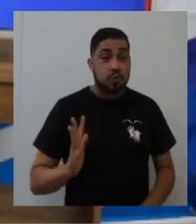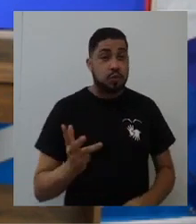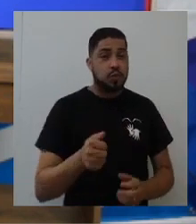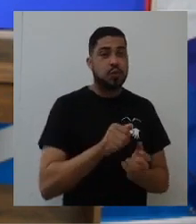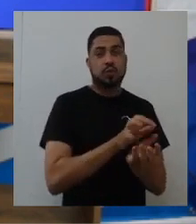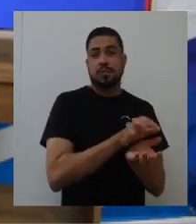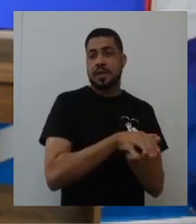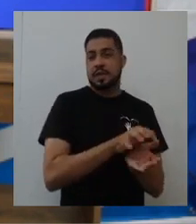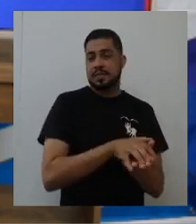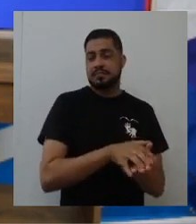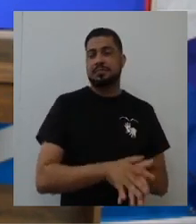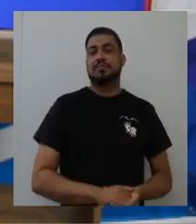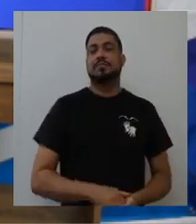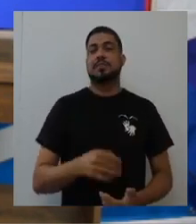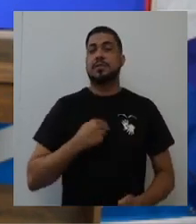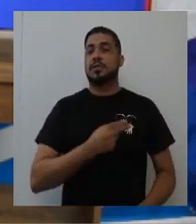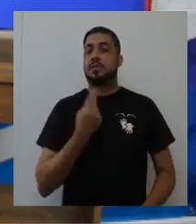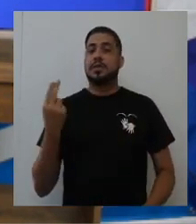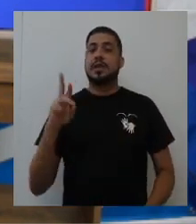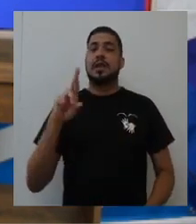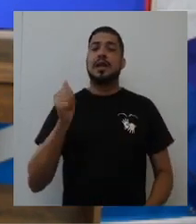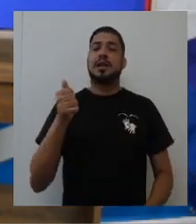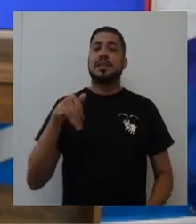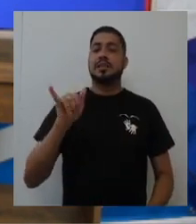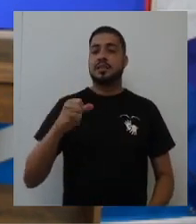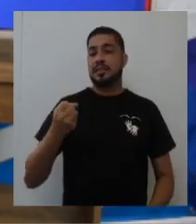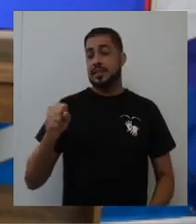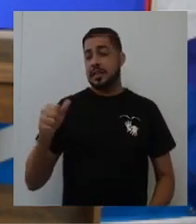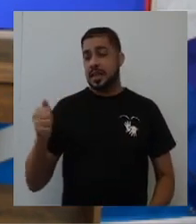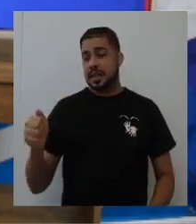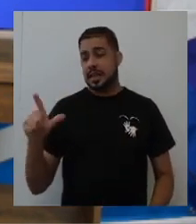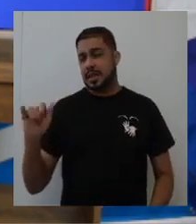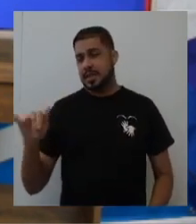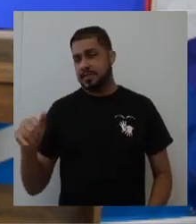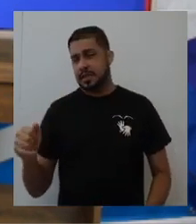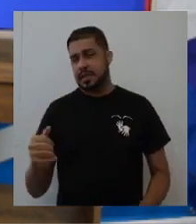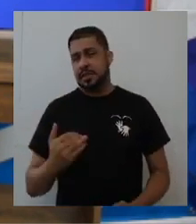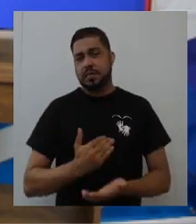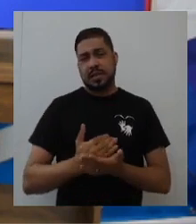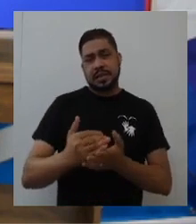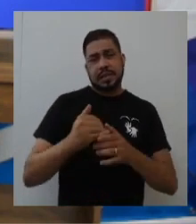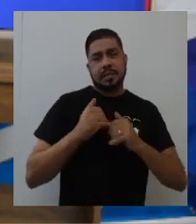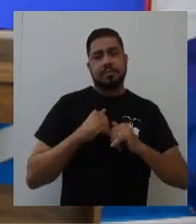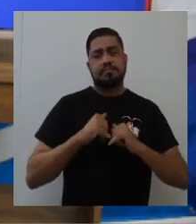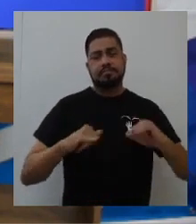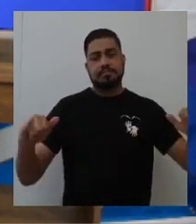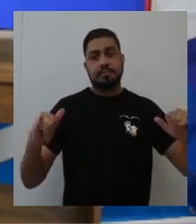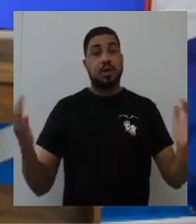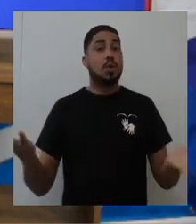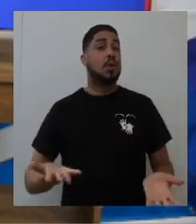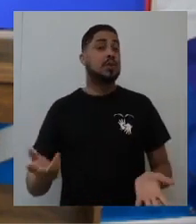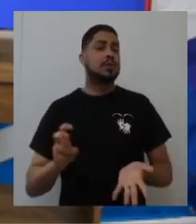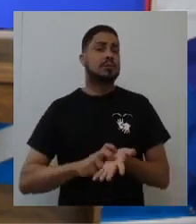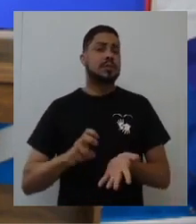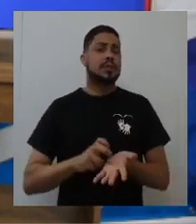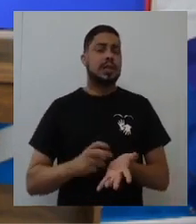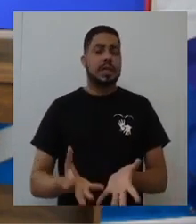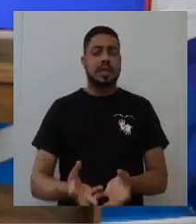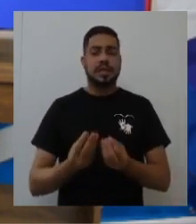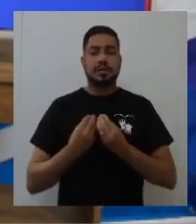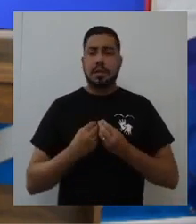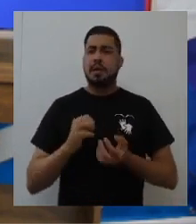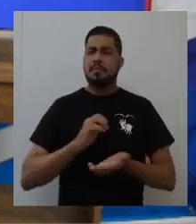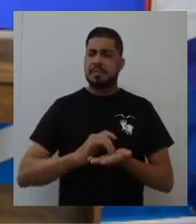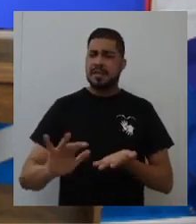certo? Meu nome é Raíssa Lima e eu queria começar com uma mensagem bem breve. Hoje, ainda pela manhã, recebi uma